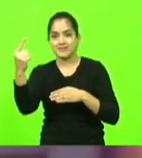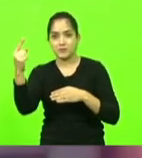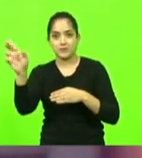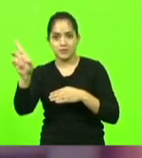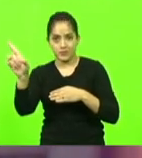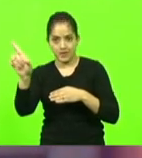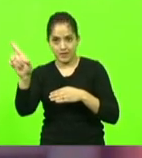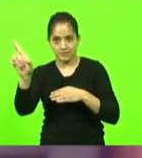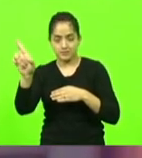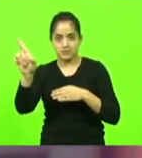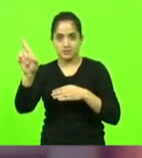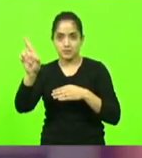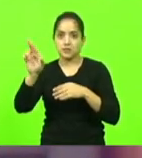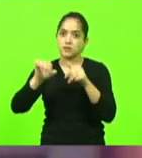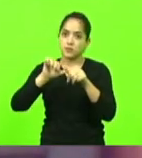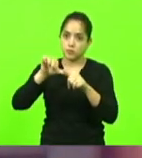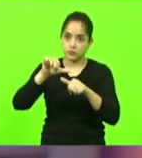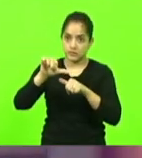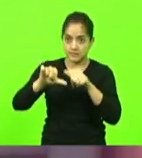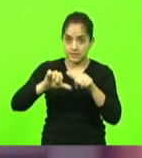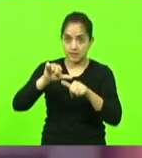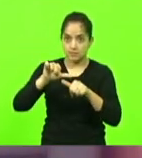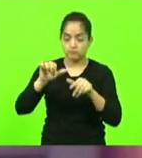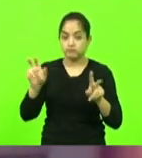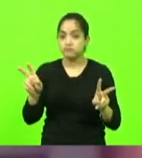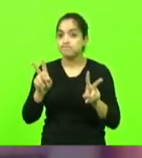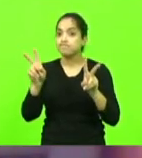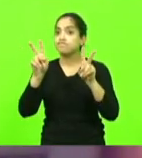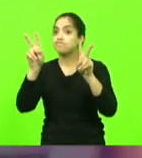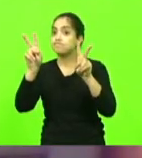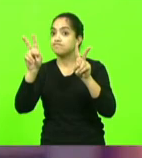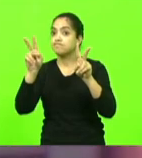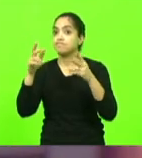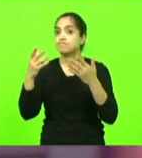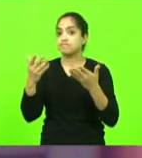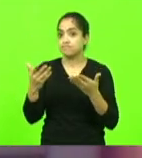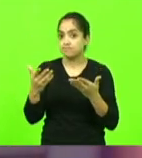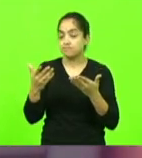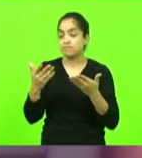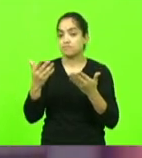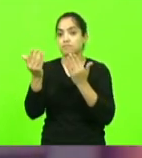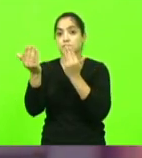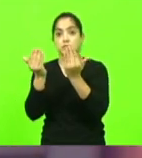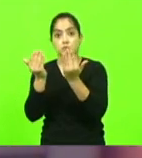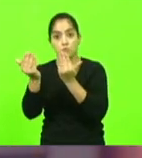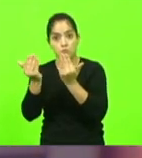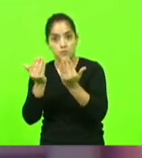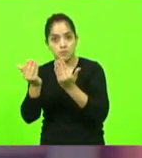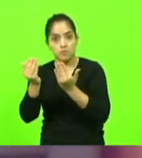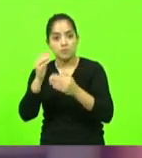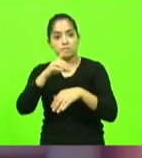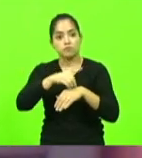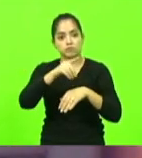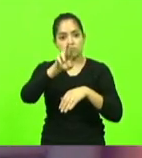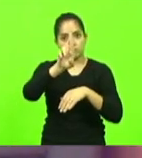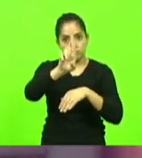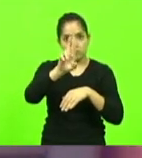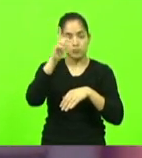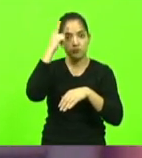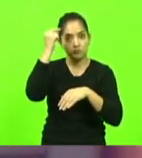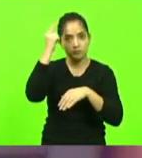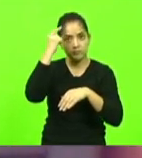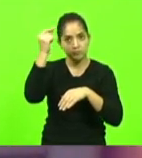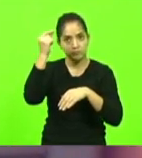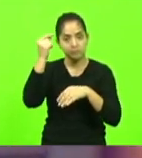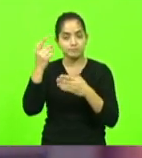R$ 9.951. Isso significa valorização? Ora, se você comparar com um doutor de uma universidade, nós